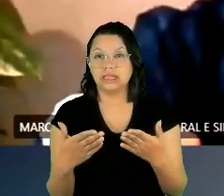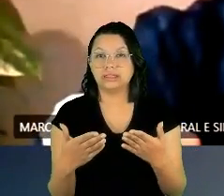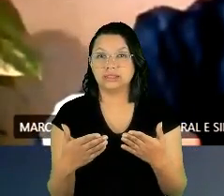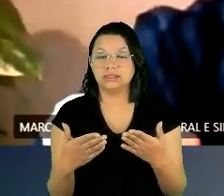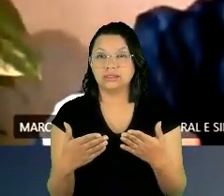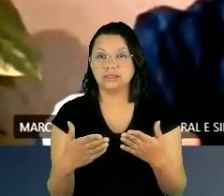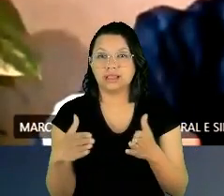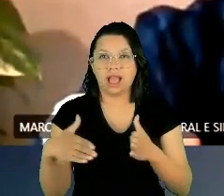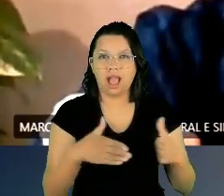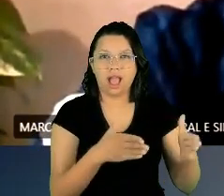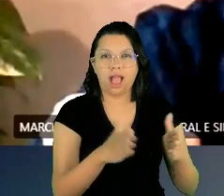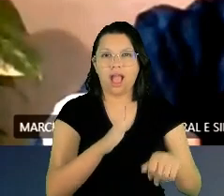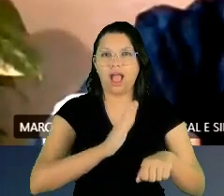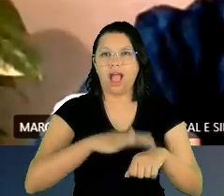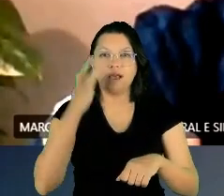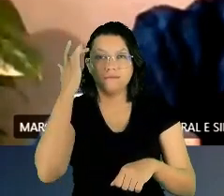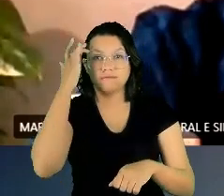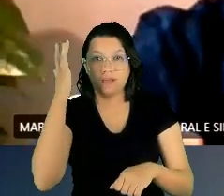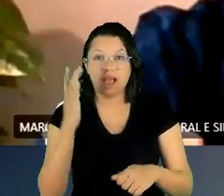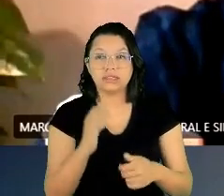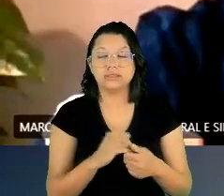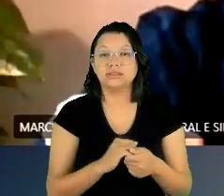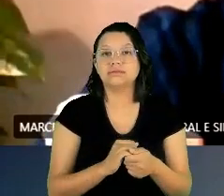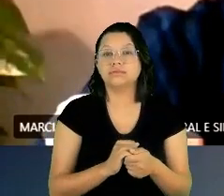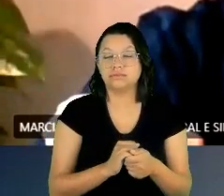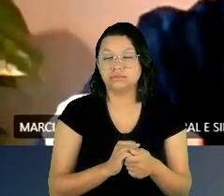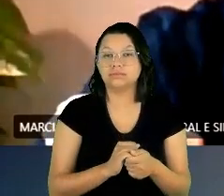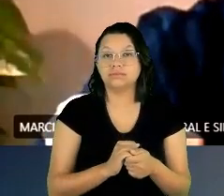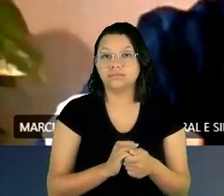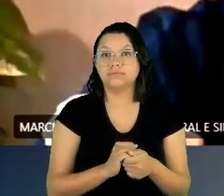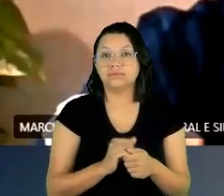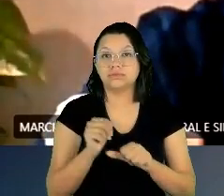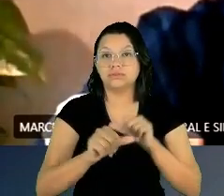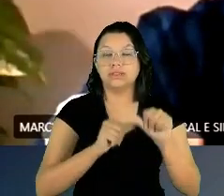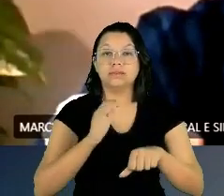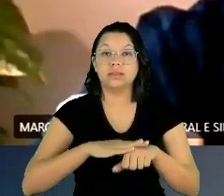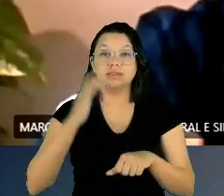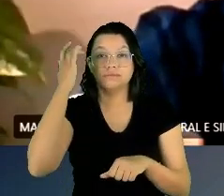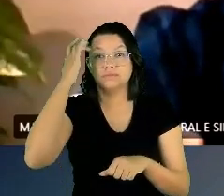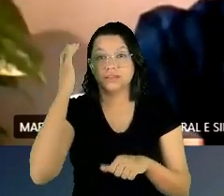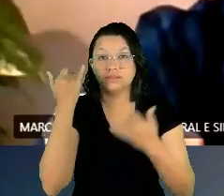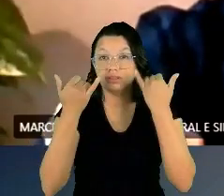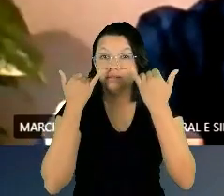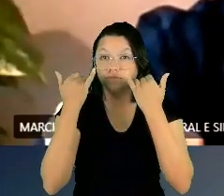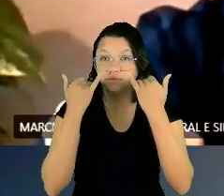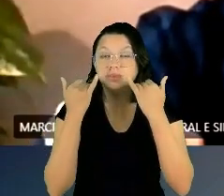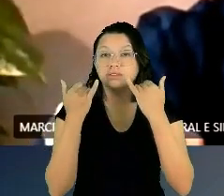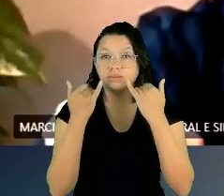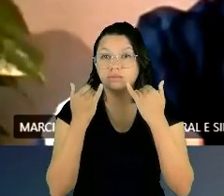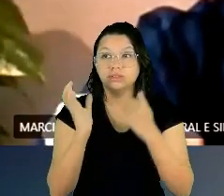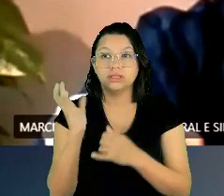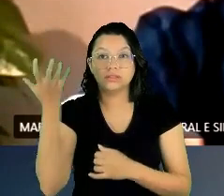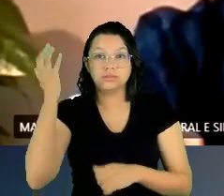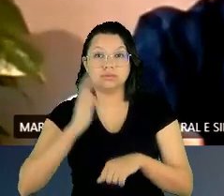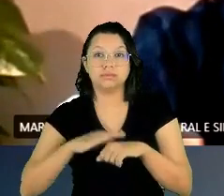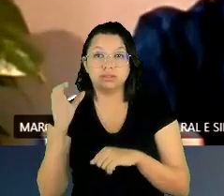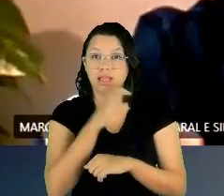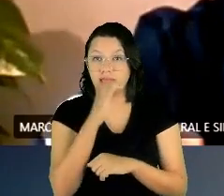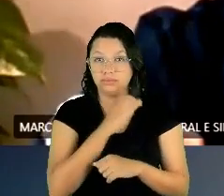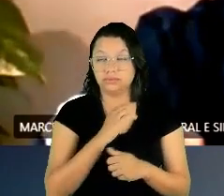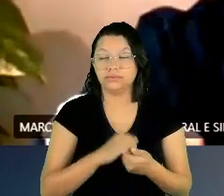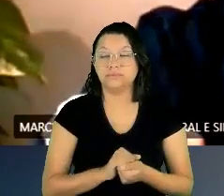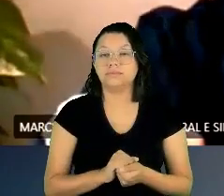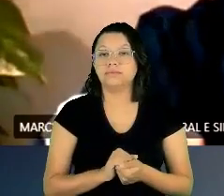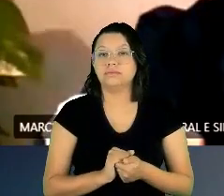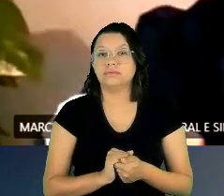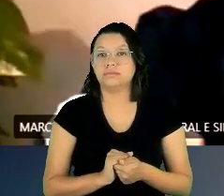porque esses atalhos mentais, que são as heurísticas, facilitariam aí o filtro das informações e tomar de decisões mais